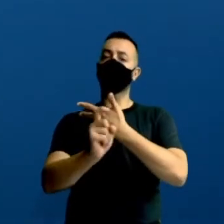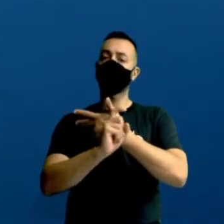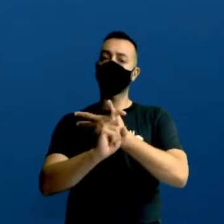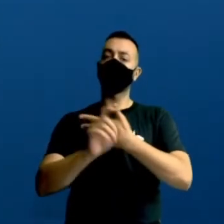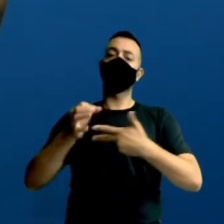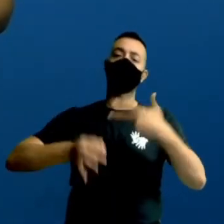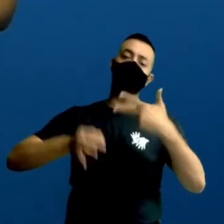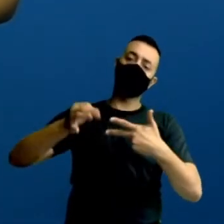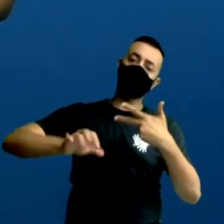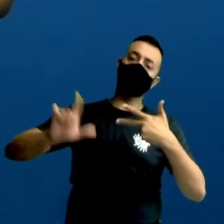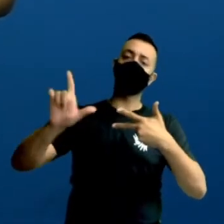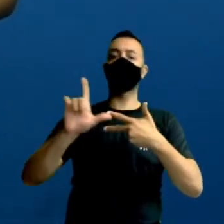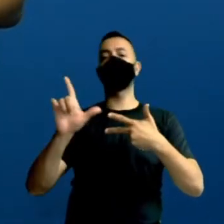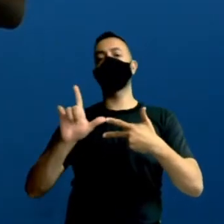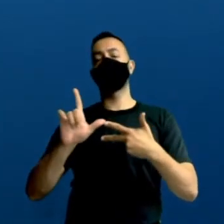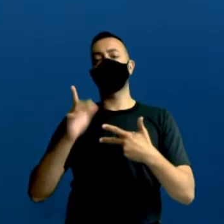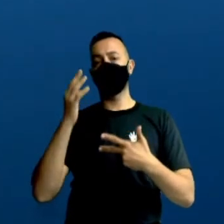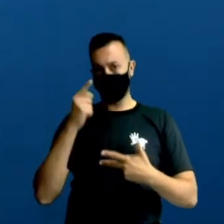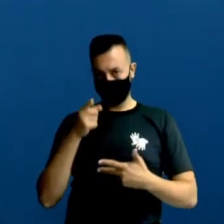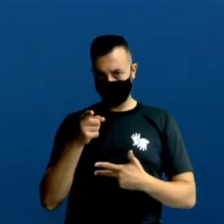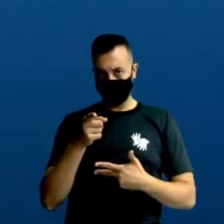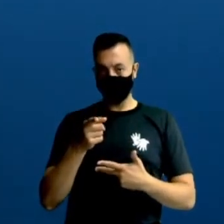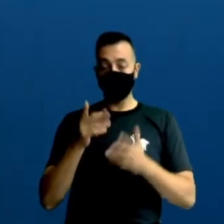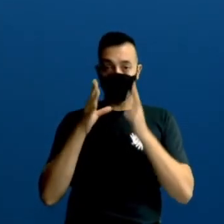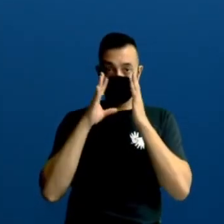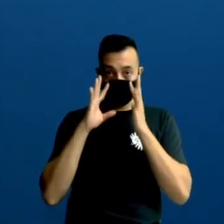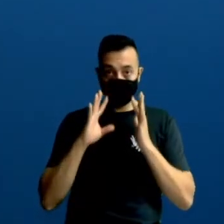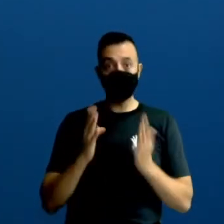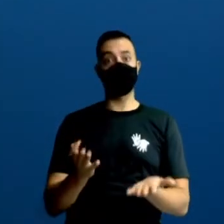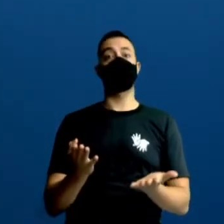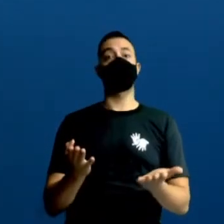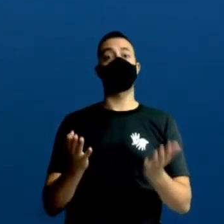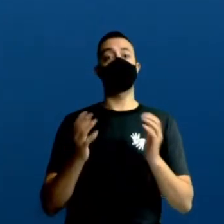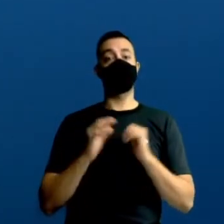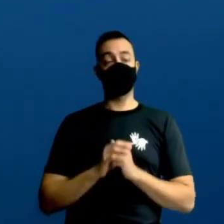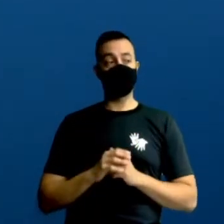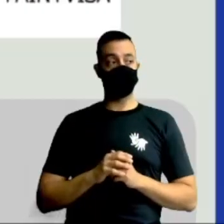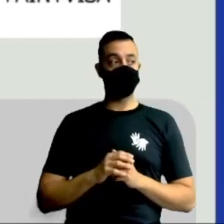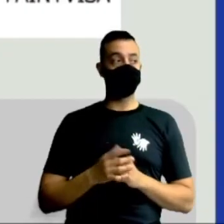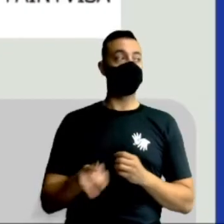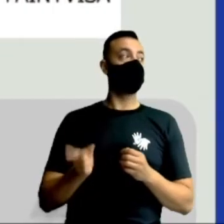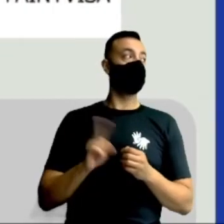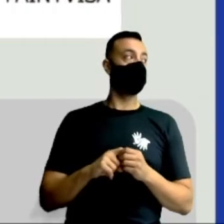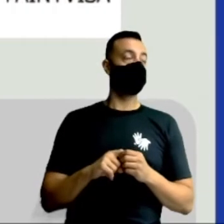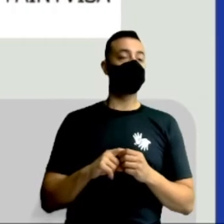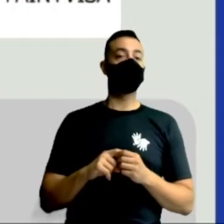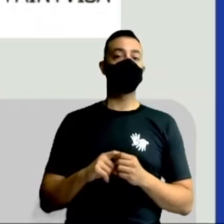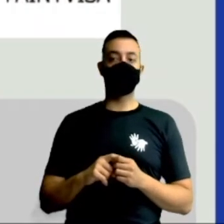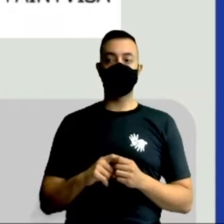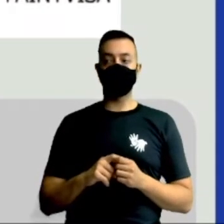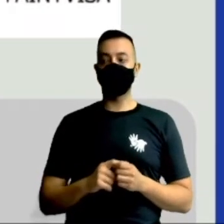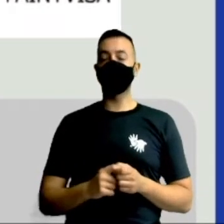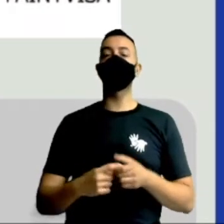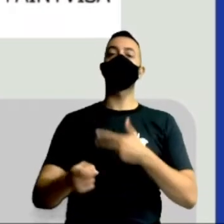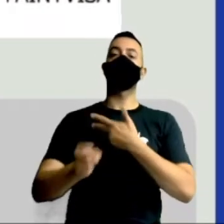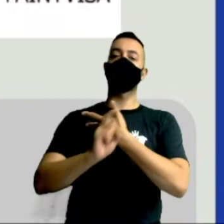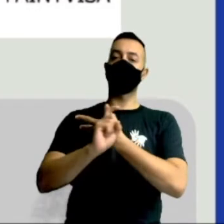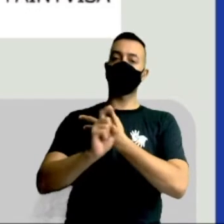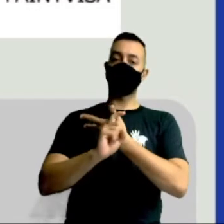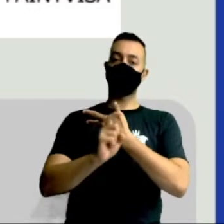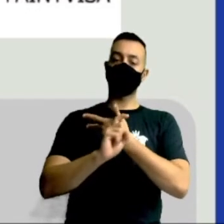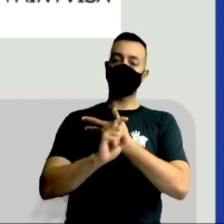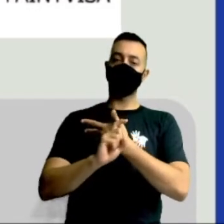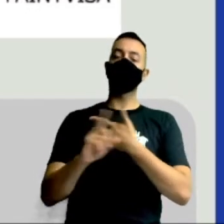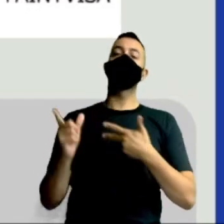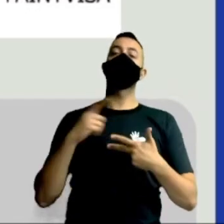do judiciário, do legislativo? Então, presta atenção! Vamos voltar. O executivo é